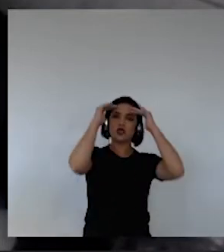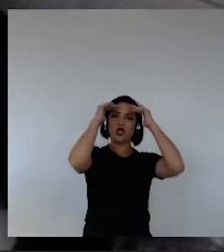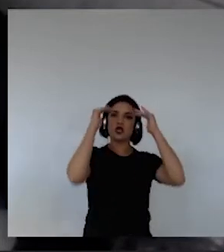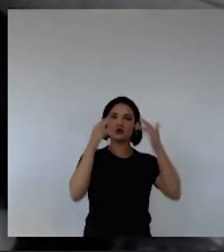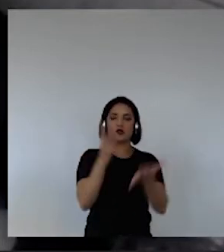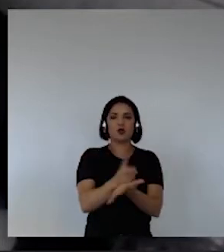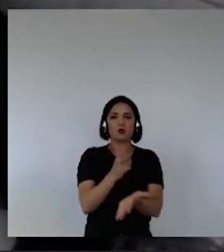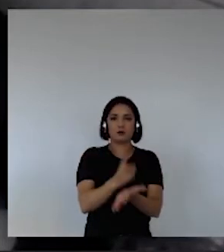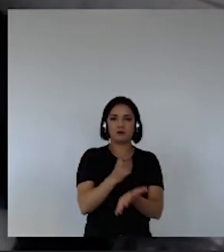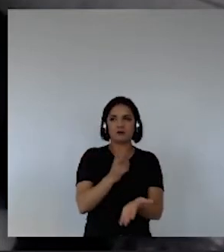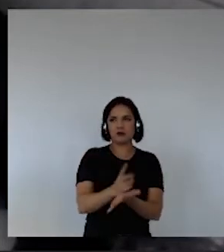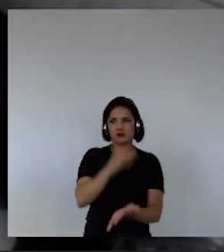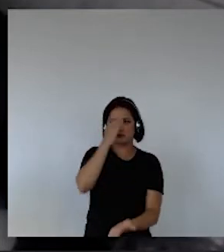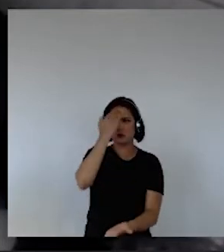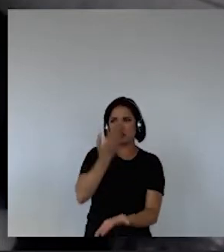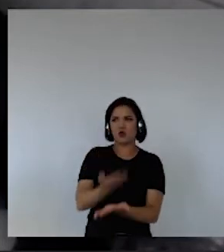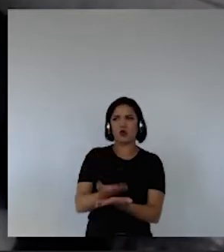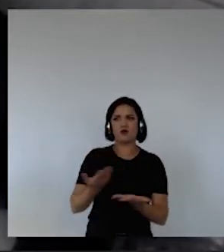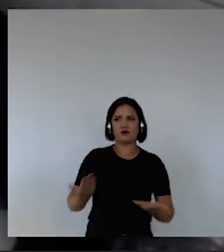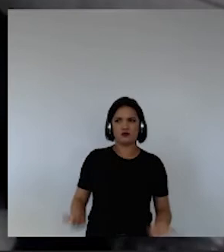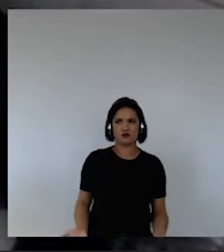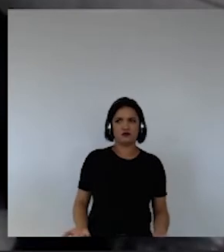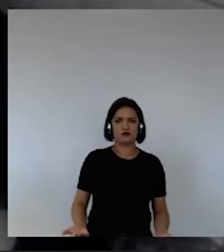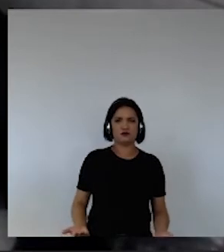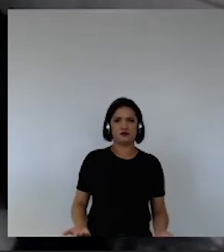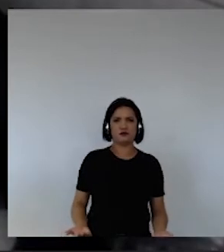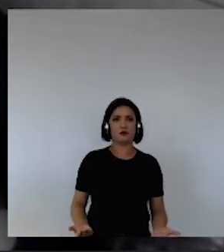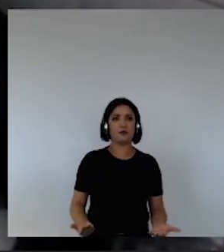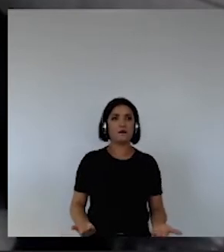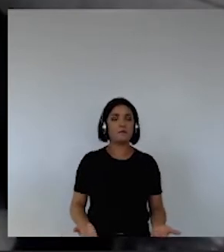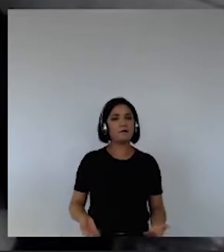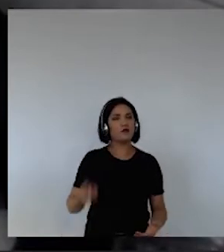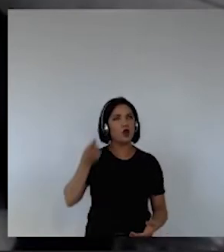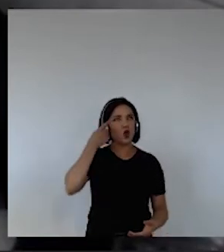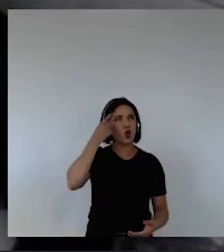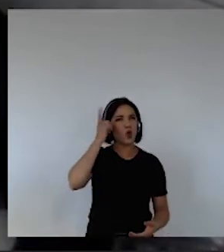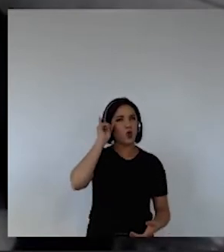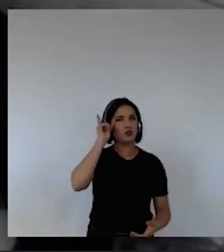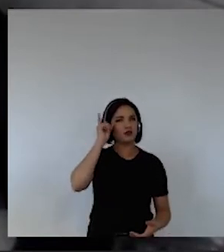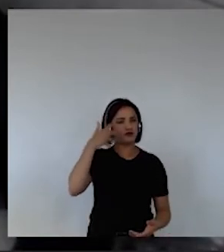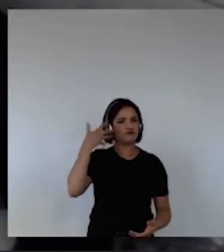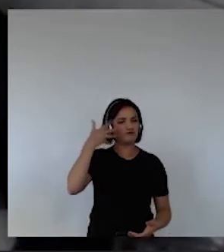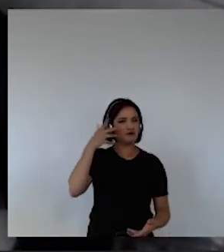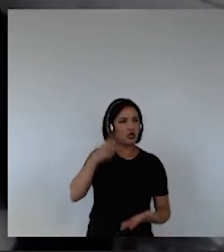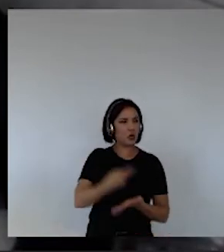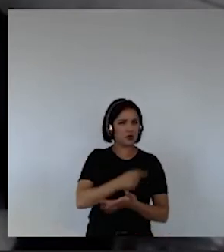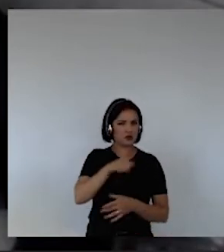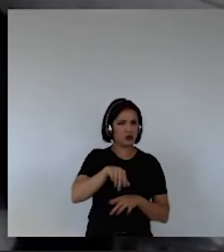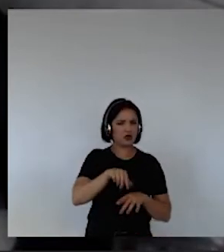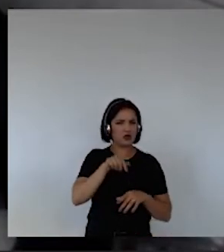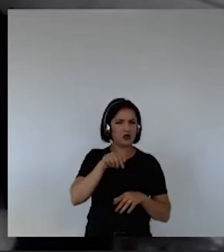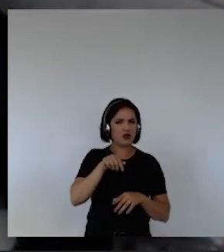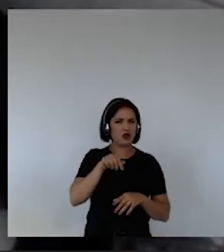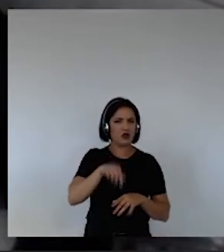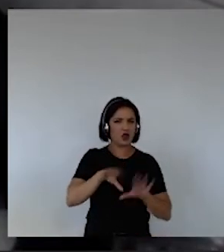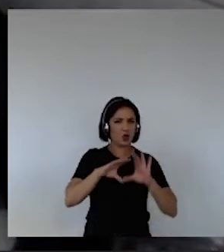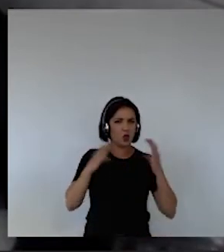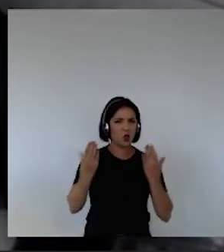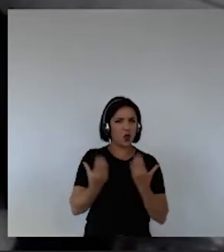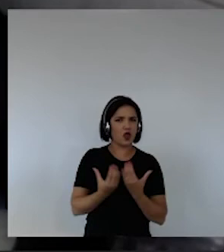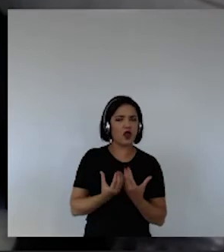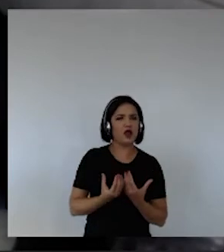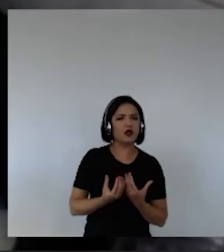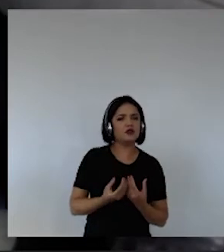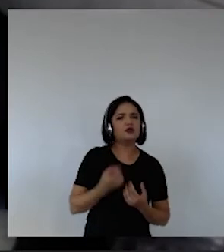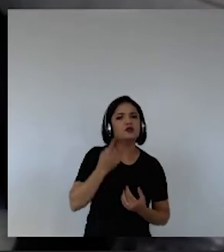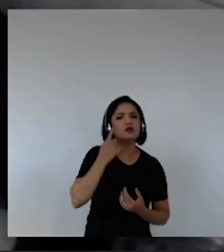à boa-fé, porque sanção não há. Ontem, num dos painéis aqui desse grande